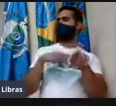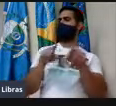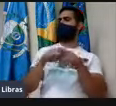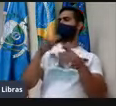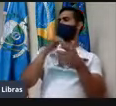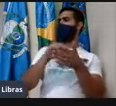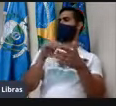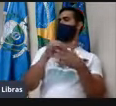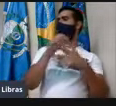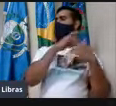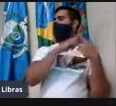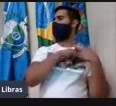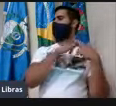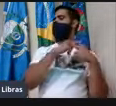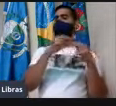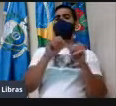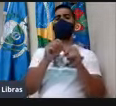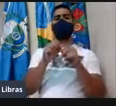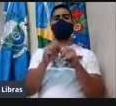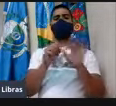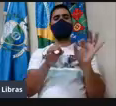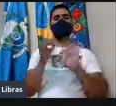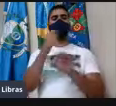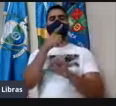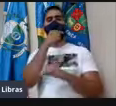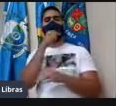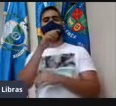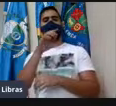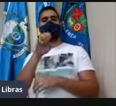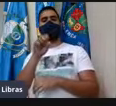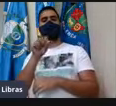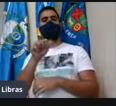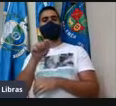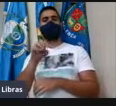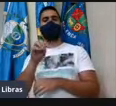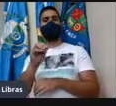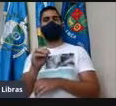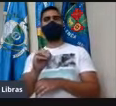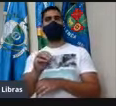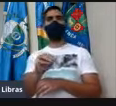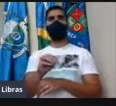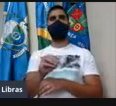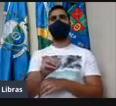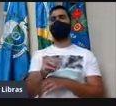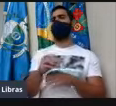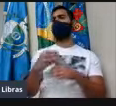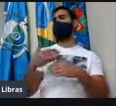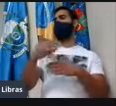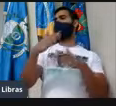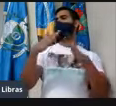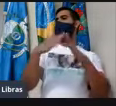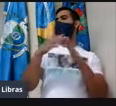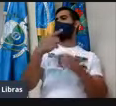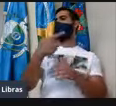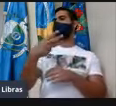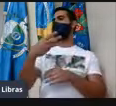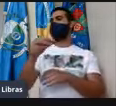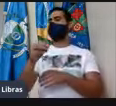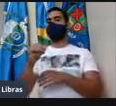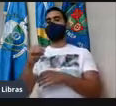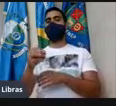competente, a realização da manutenção do sistema de esgoto da rua Nossa Senhora da Penha, em frente à casa 830, no bairro